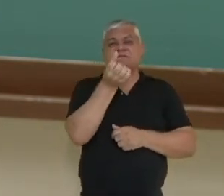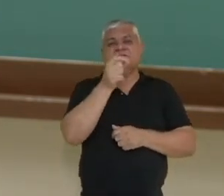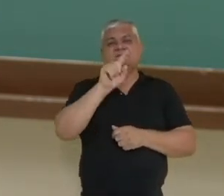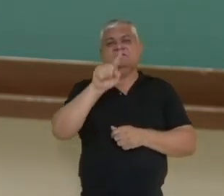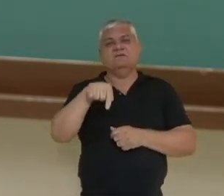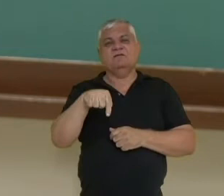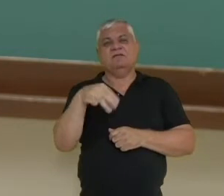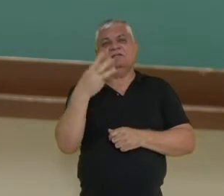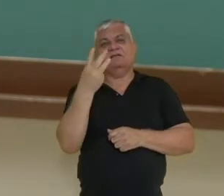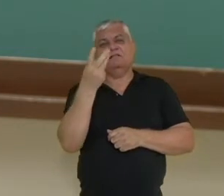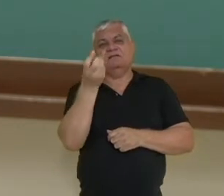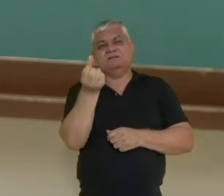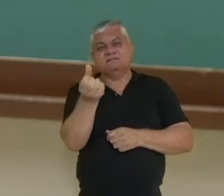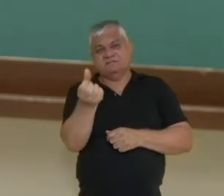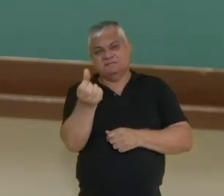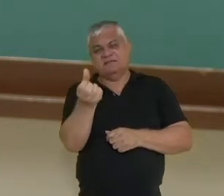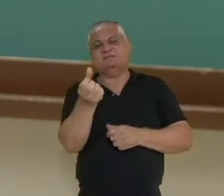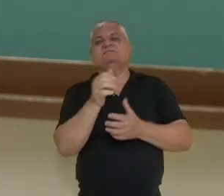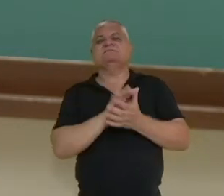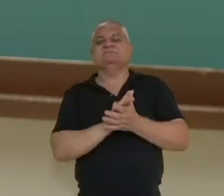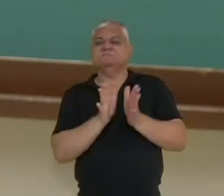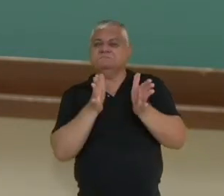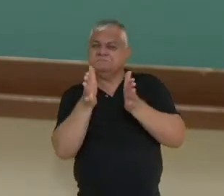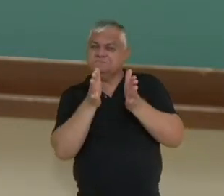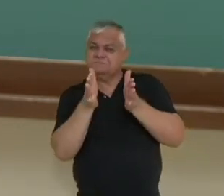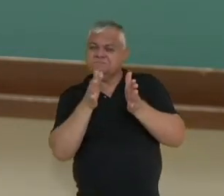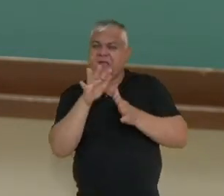valores, né, arrecadado vai ser de